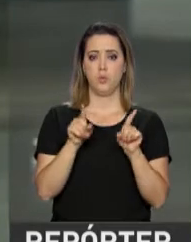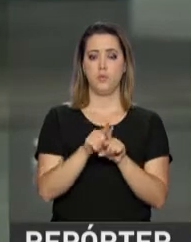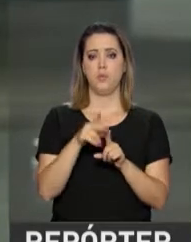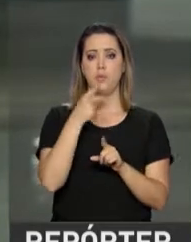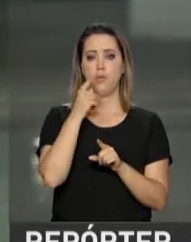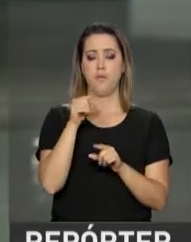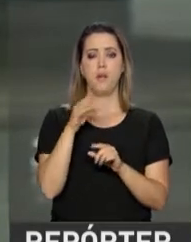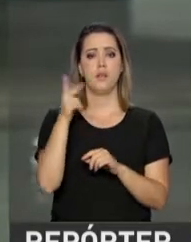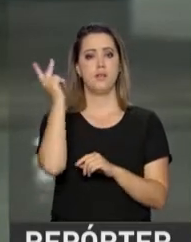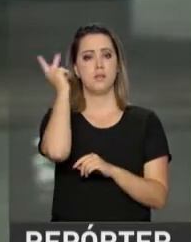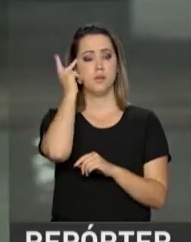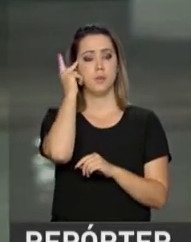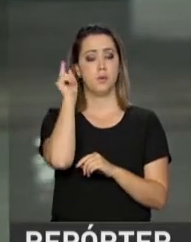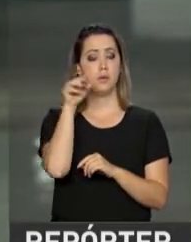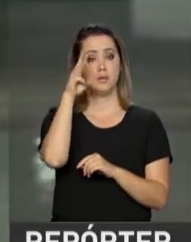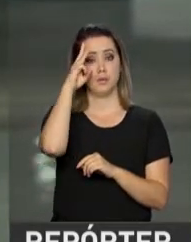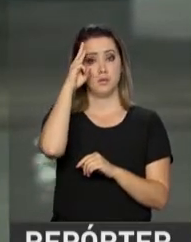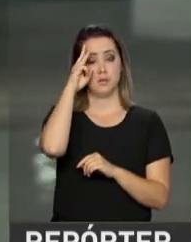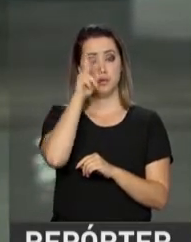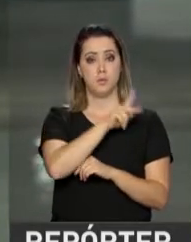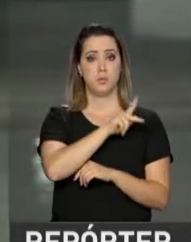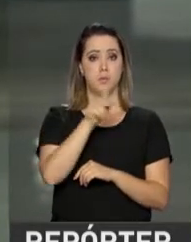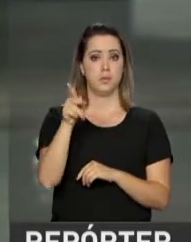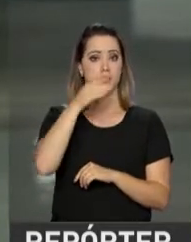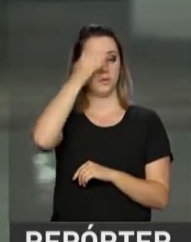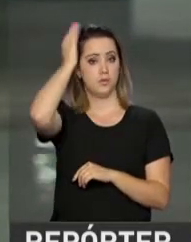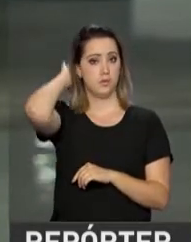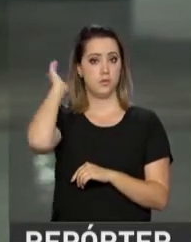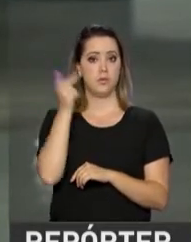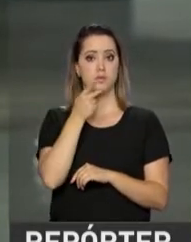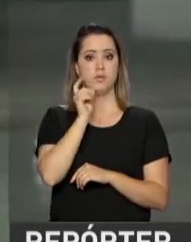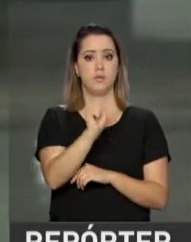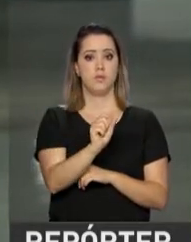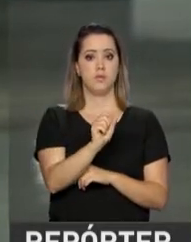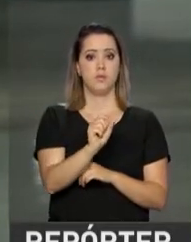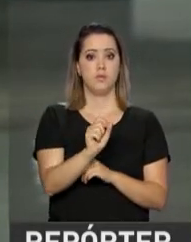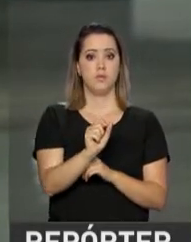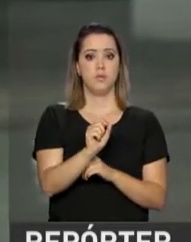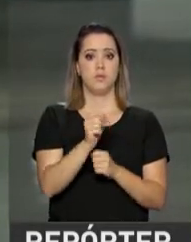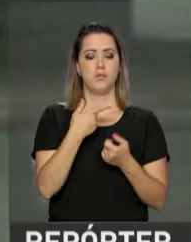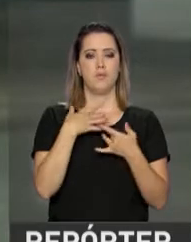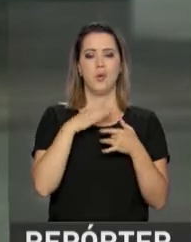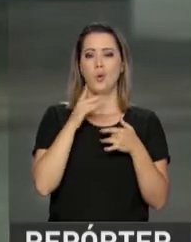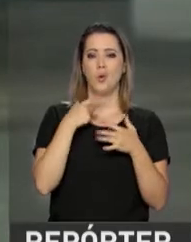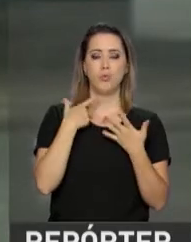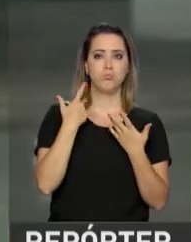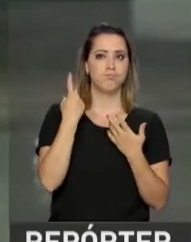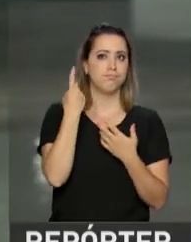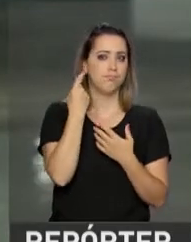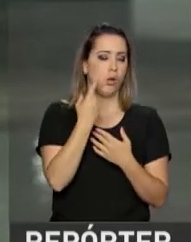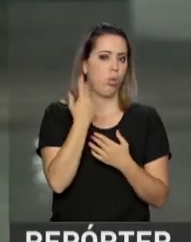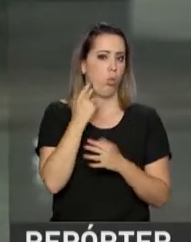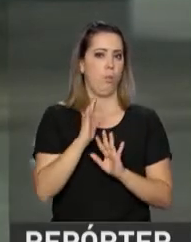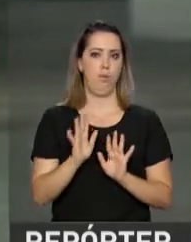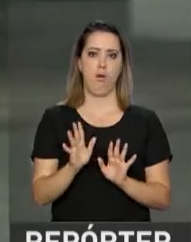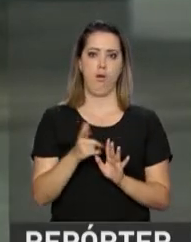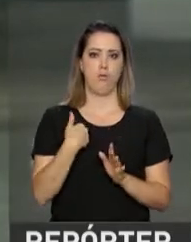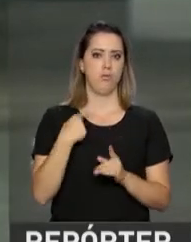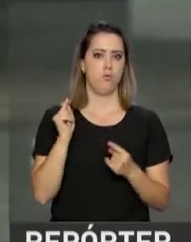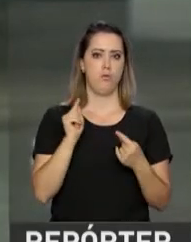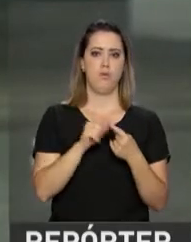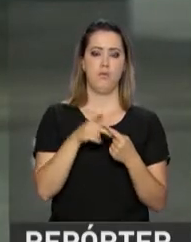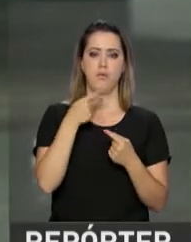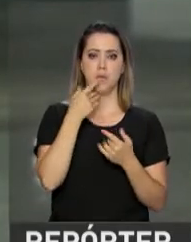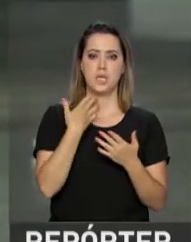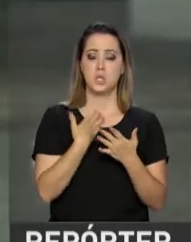em são paulo nesta terça-feira o presidente michel temer fez uma menção genérica ao assunto ao se referir a